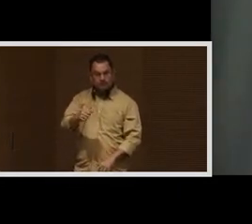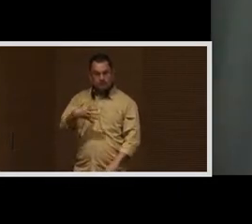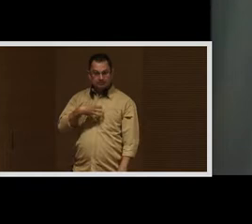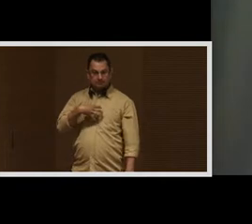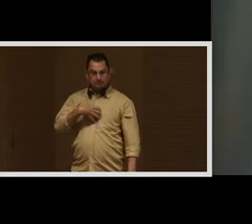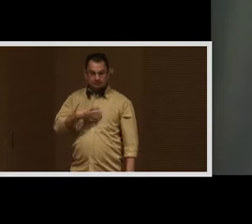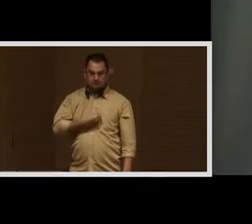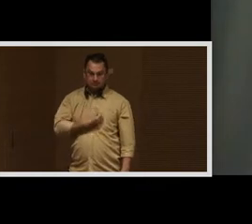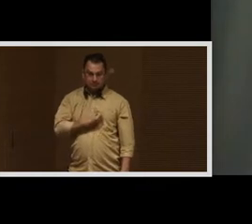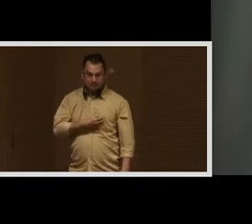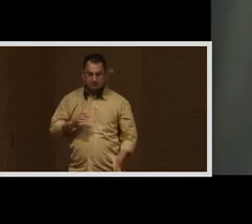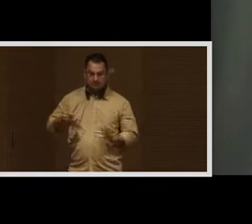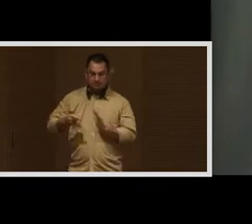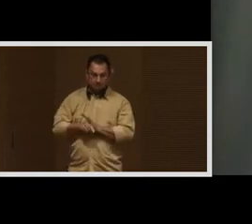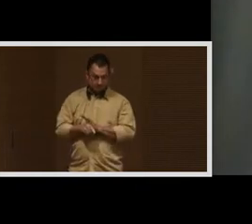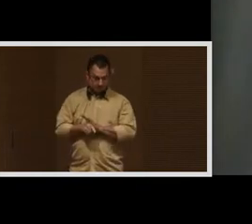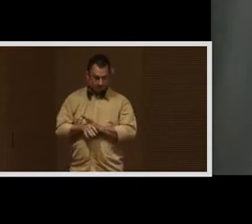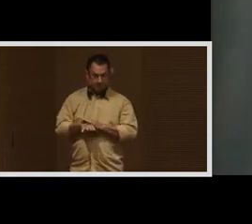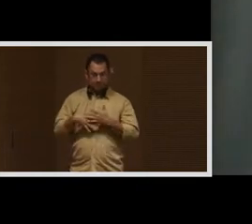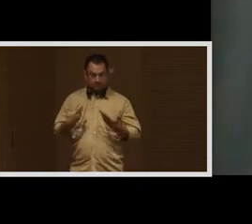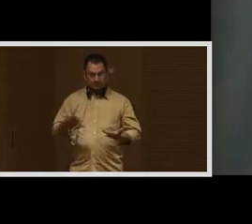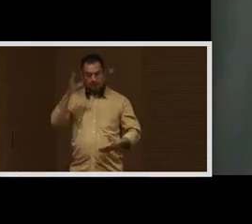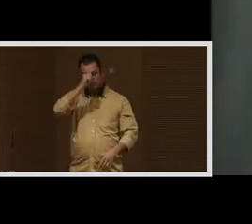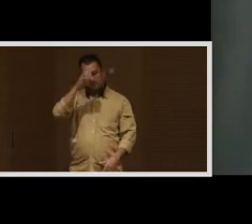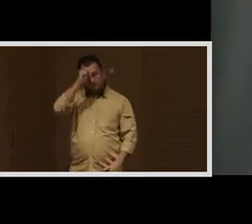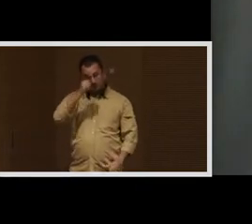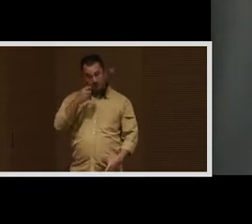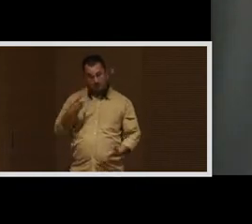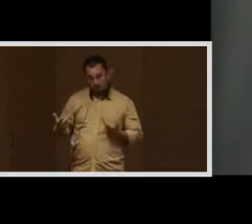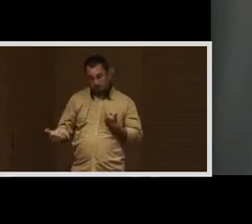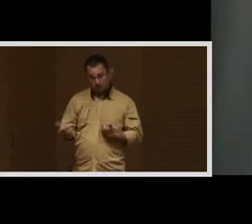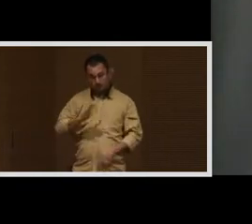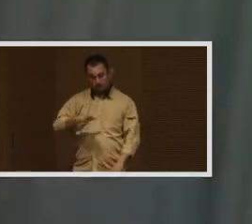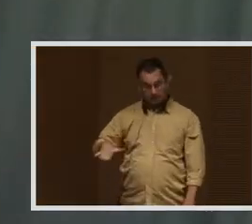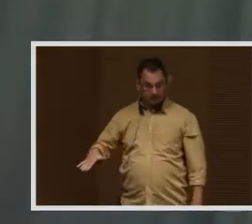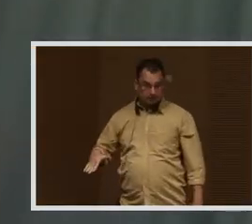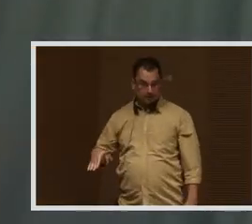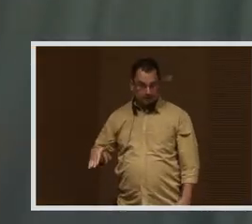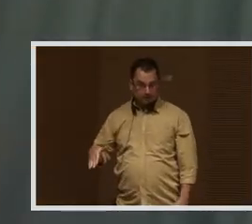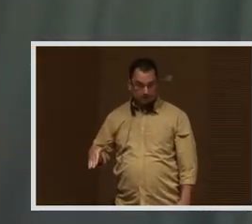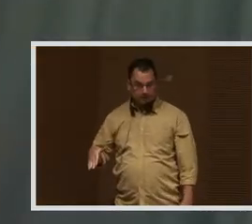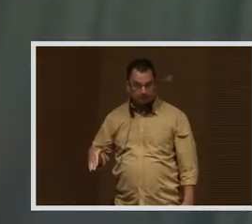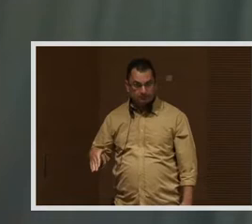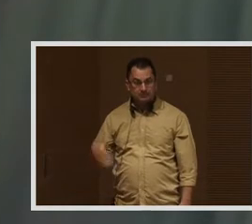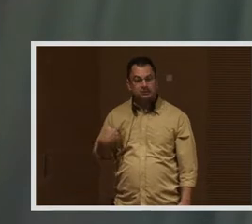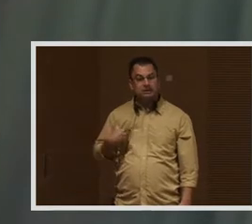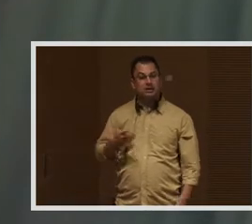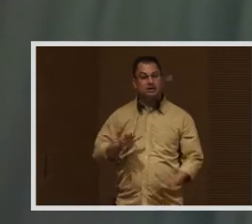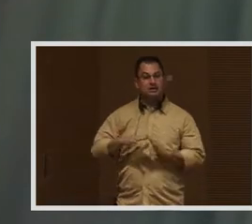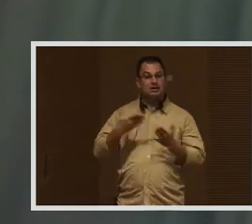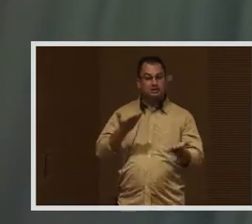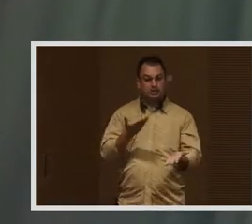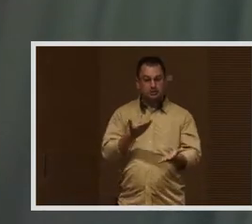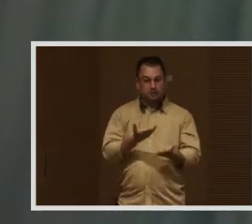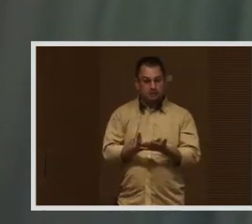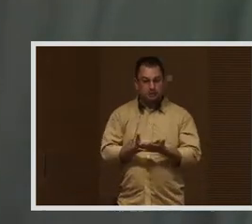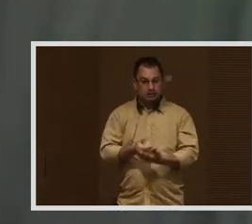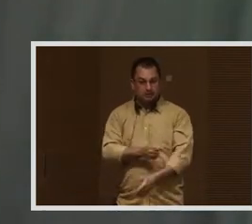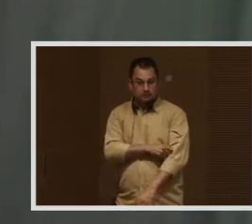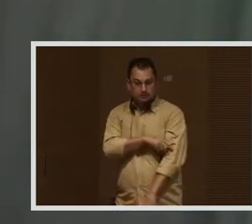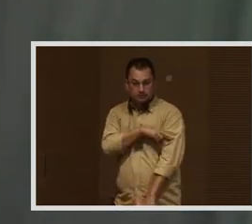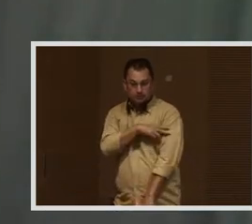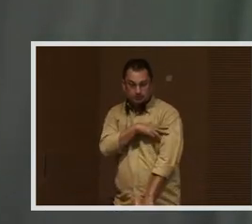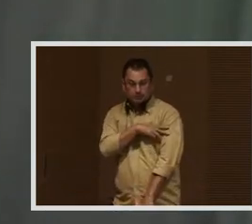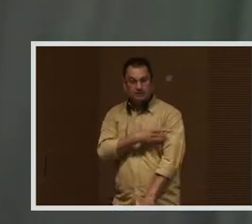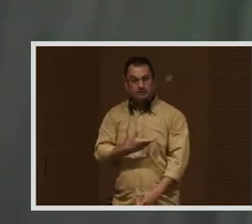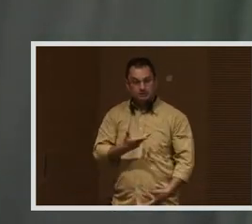viva. Aprendi com uma criança pequena em uma escola de educação infantil um conceito valioso que carrego